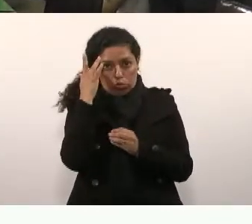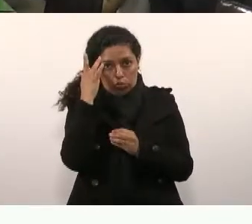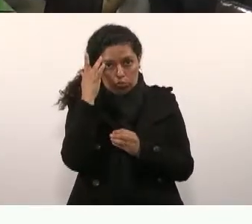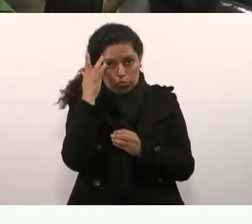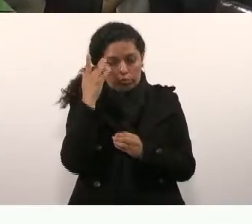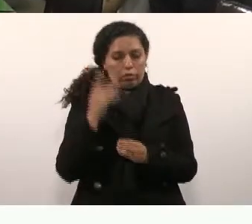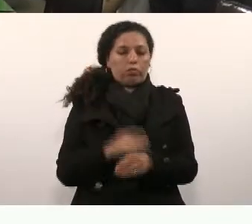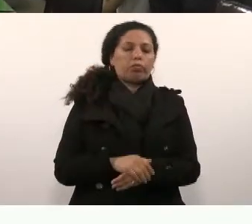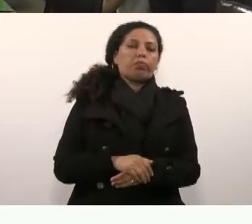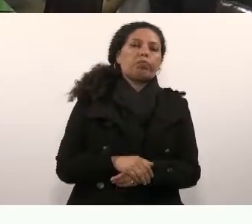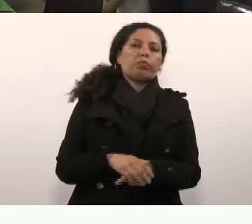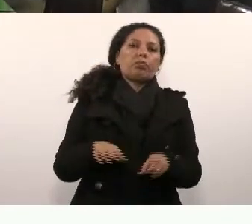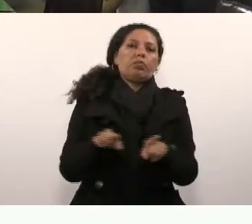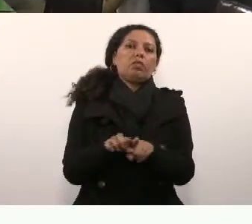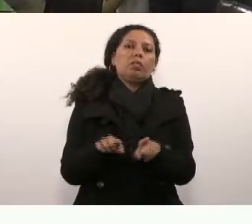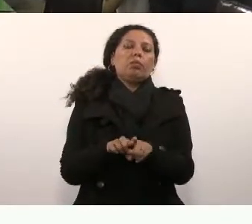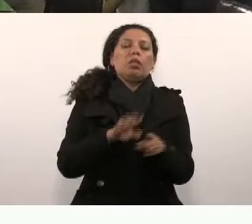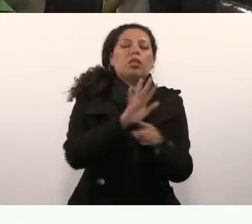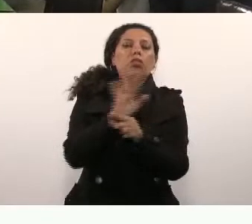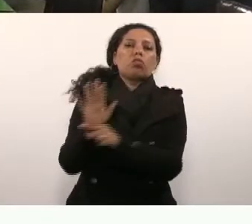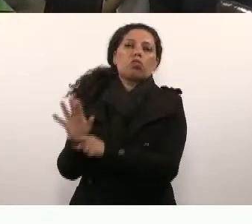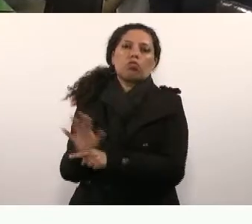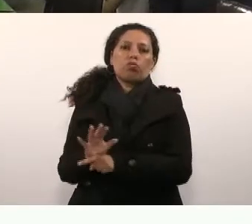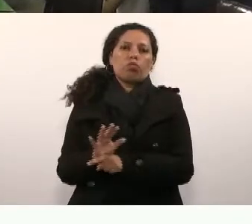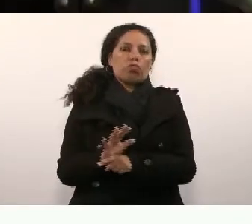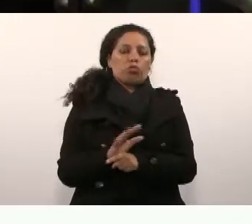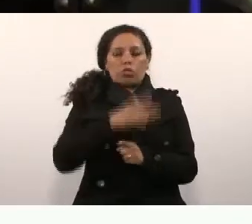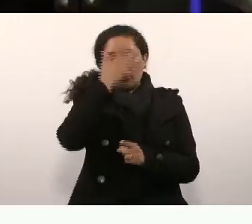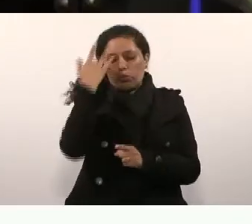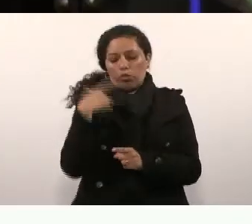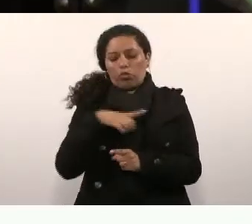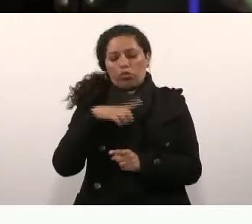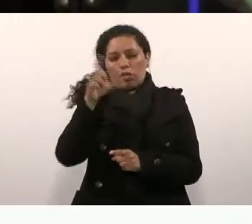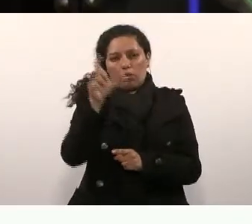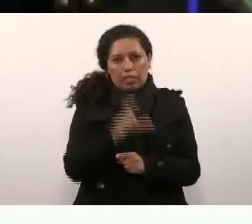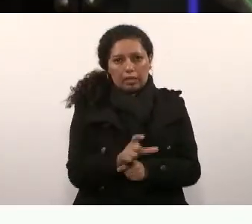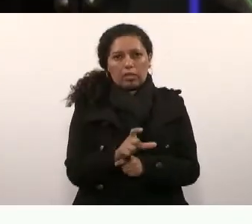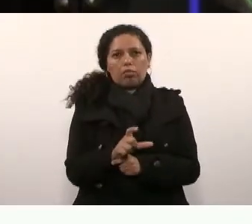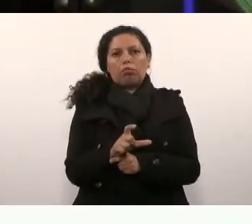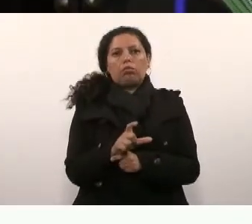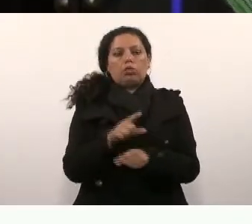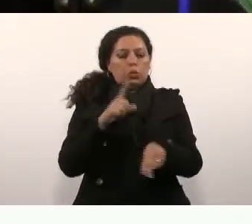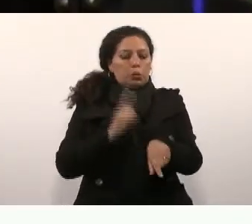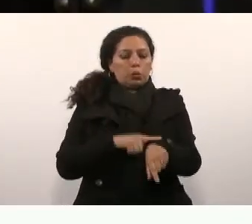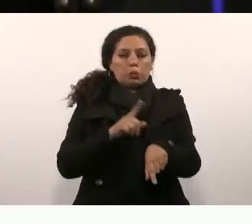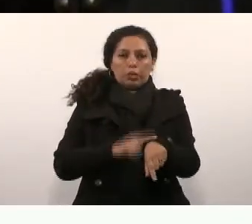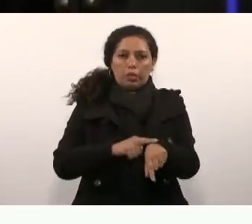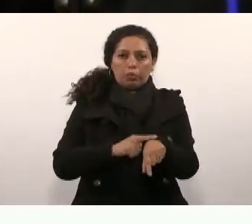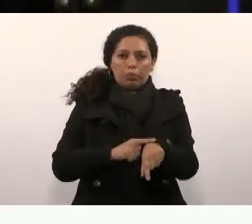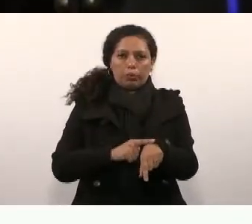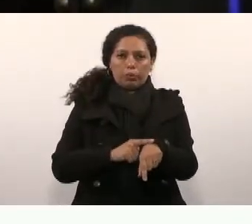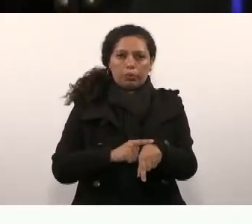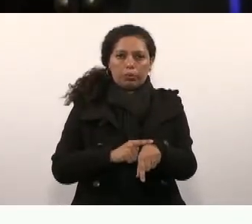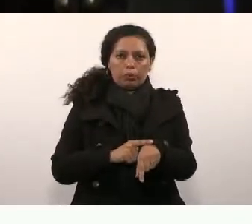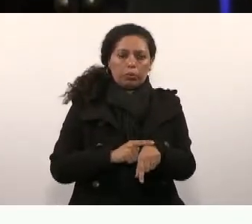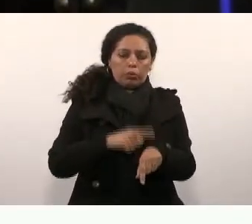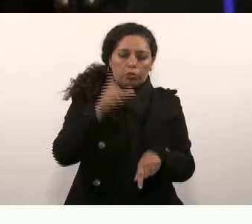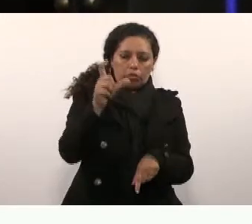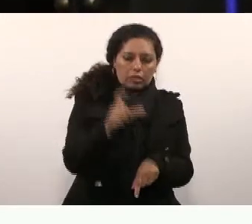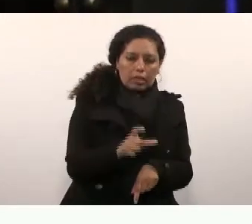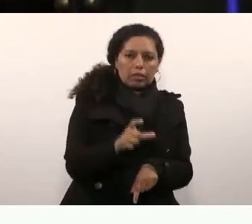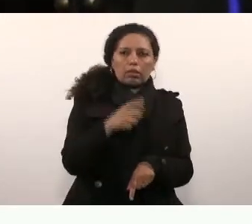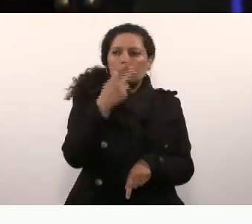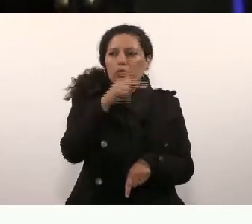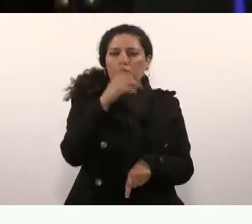é atualmente. Também beneficia o usuário com a extensão do prazo de validade de seus créditos, sem que seja um problema para a